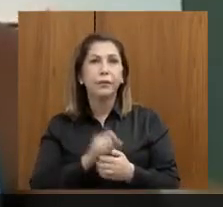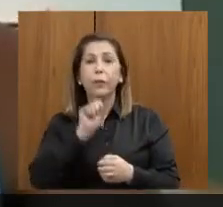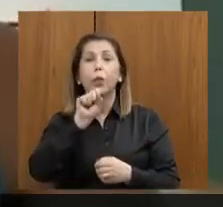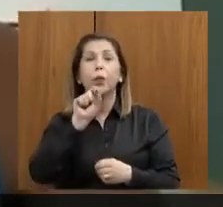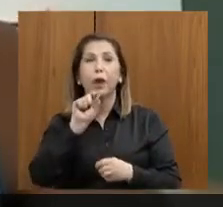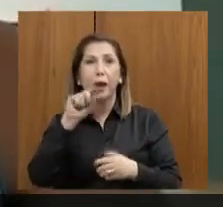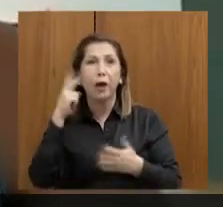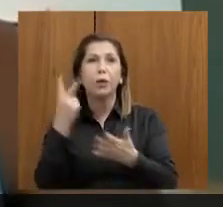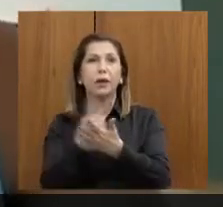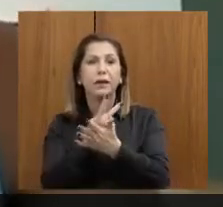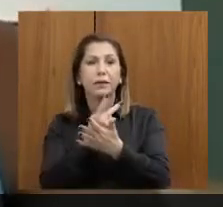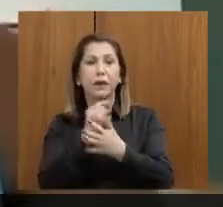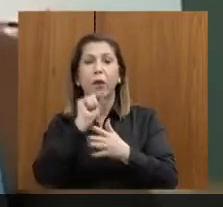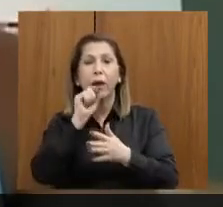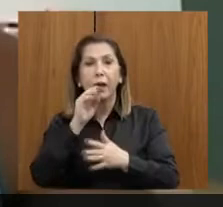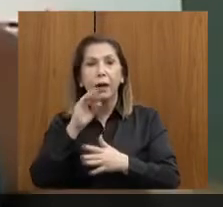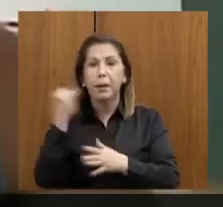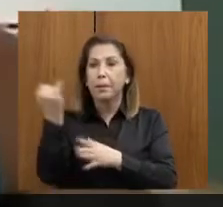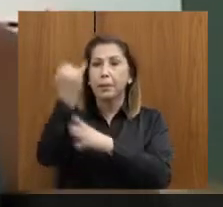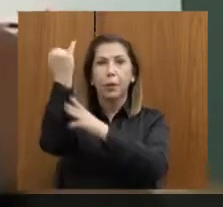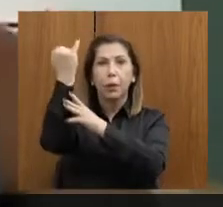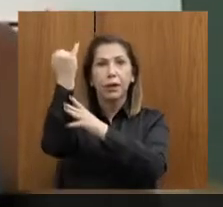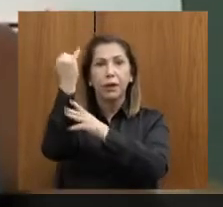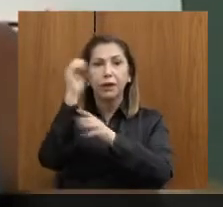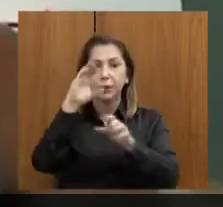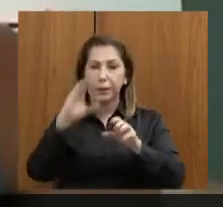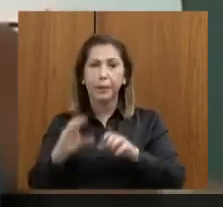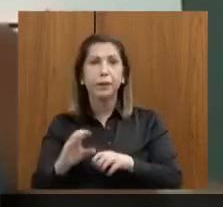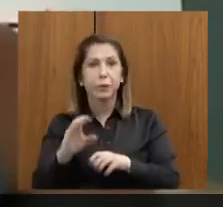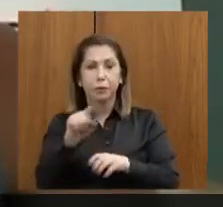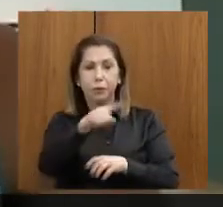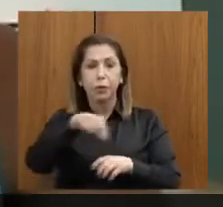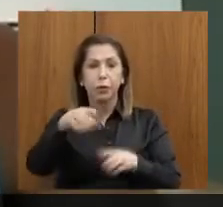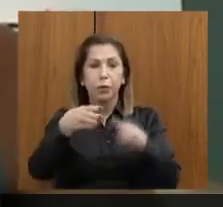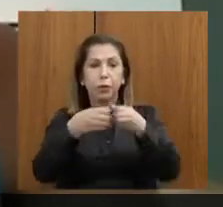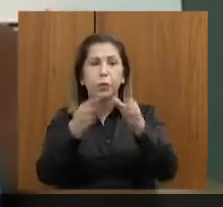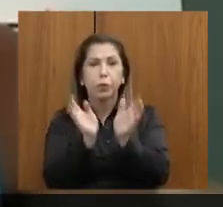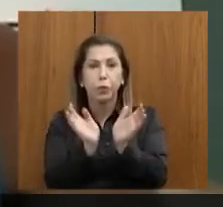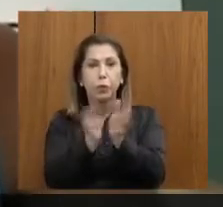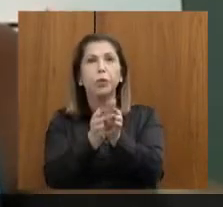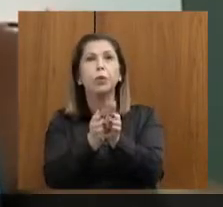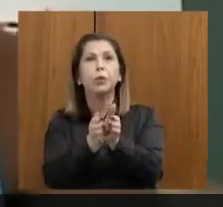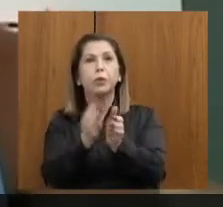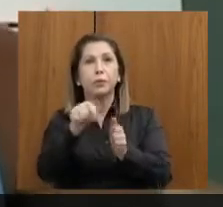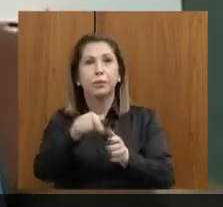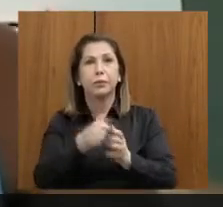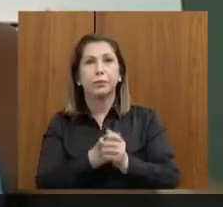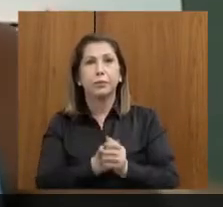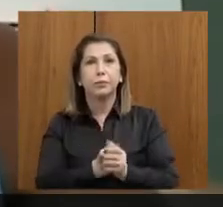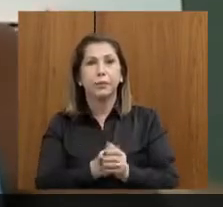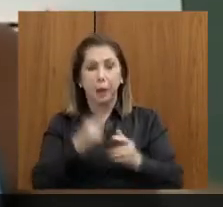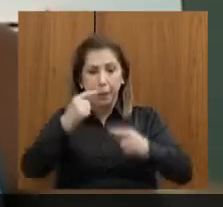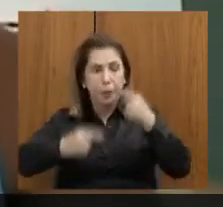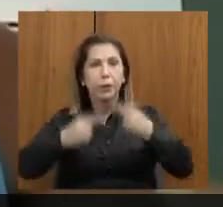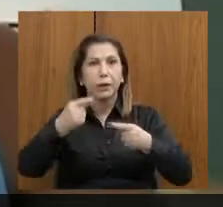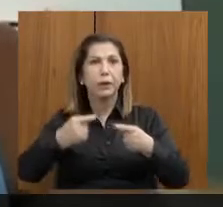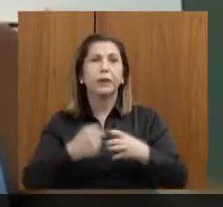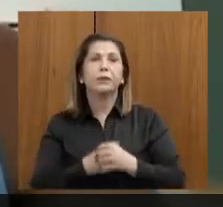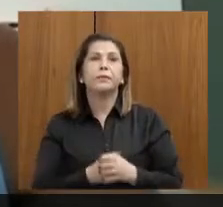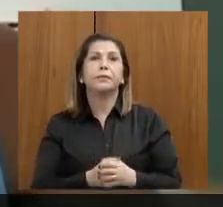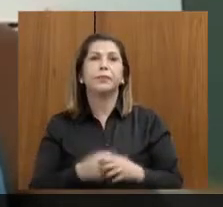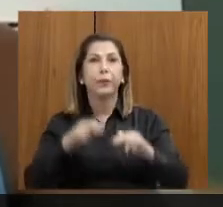ser priorizado já que são essas as pessoas que compõem o colegiado sobre as destinatarios daquelas políticas